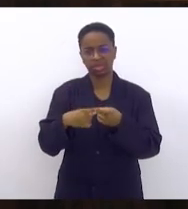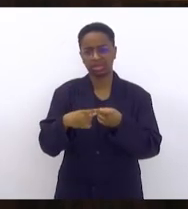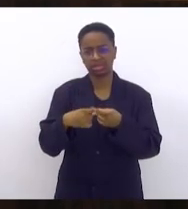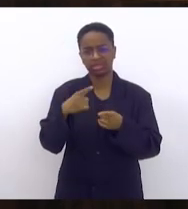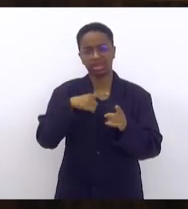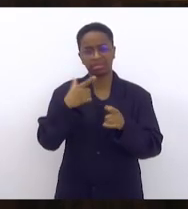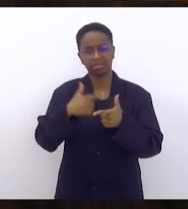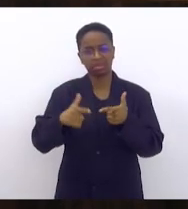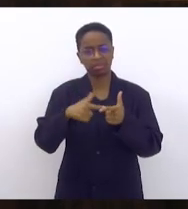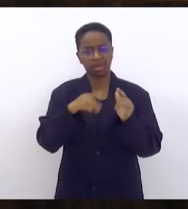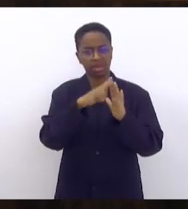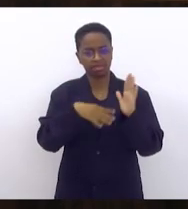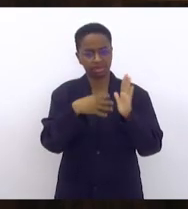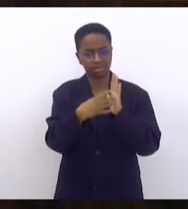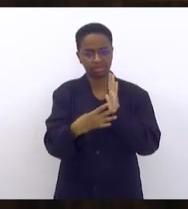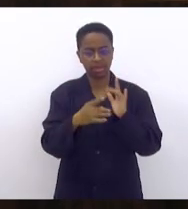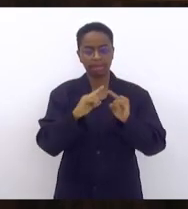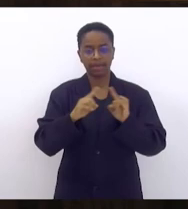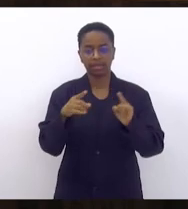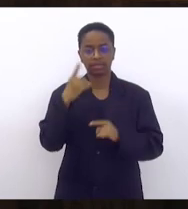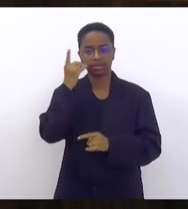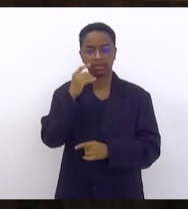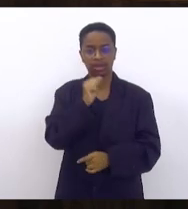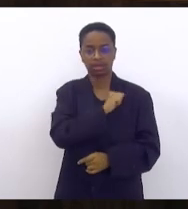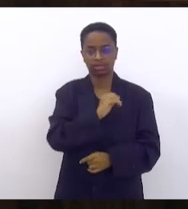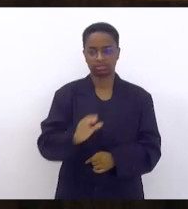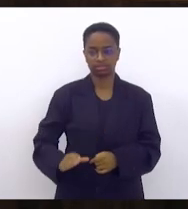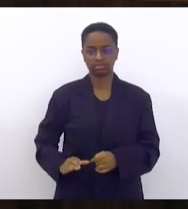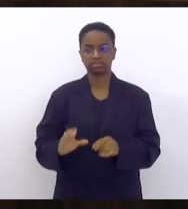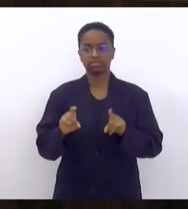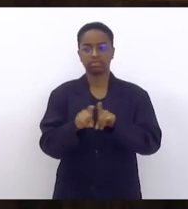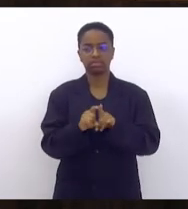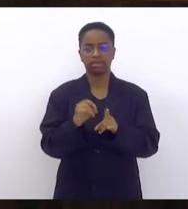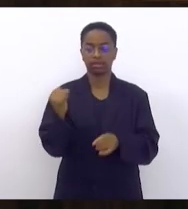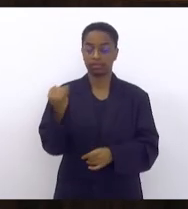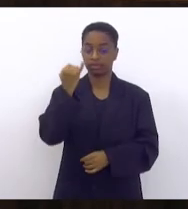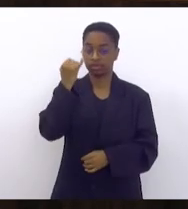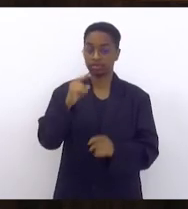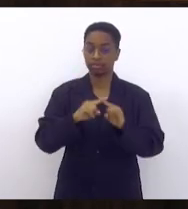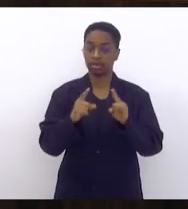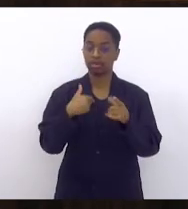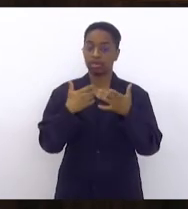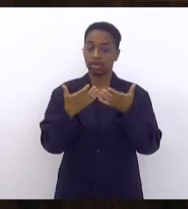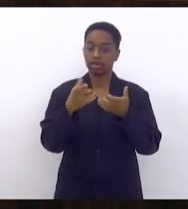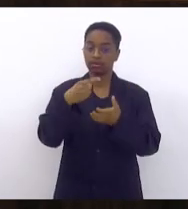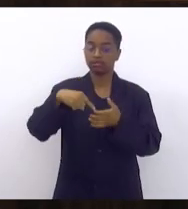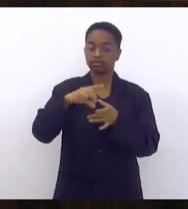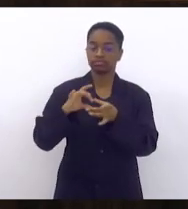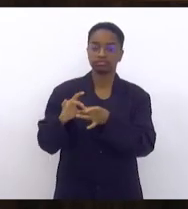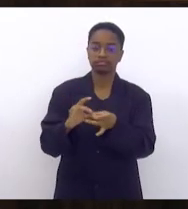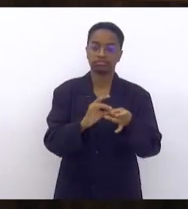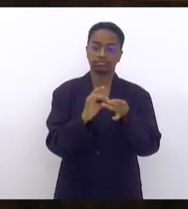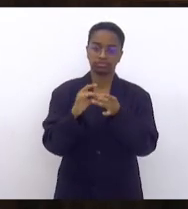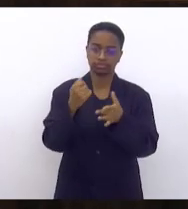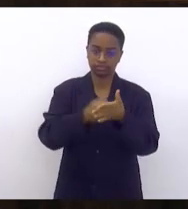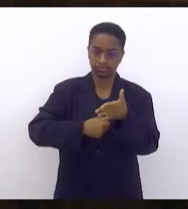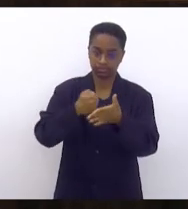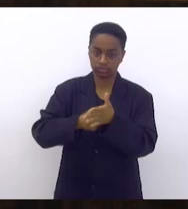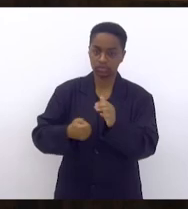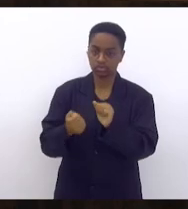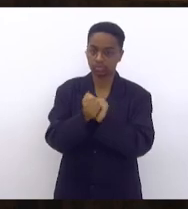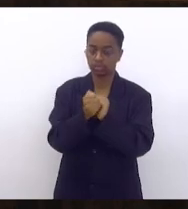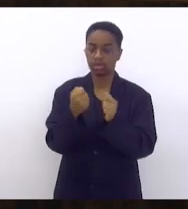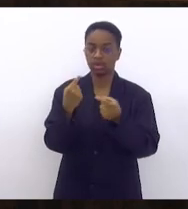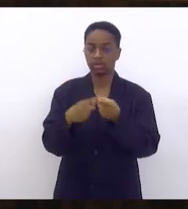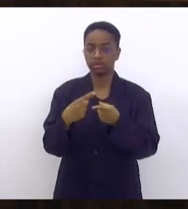de agenda, né, mas o deputado André Ciliano foi muito importante, e eu quero juntar todo mundo nessa luta, todo mundo tem que estar junto, entendeu?